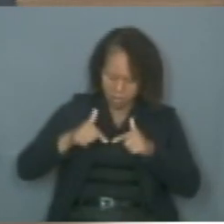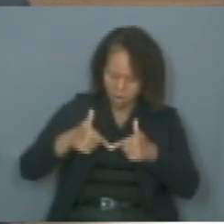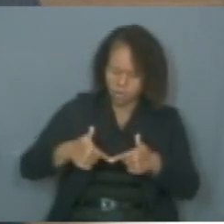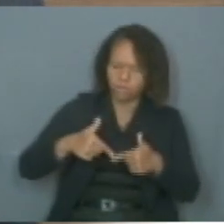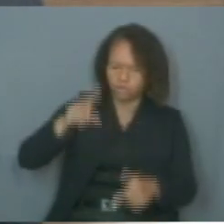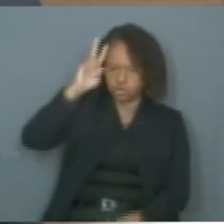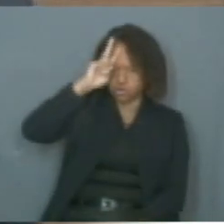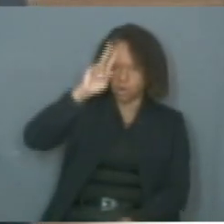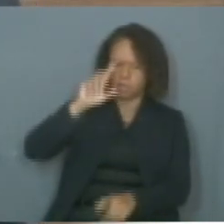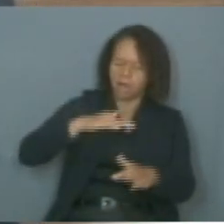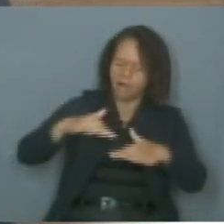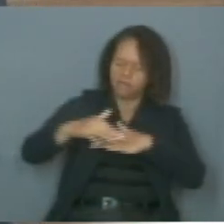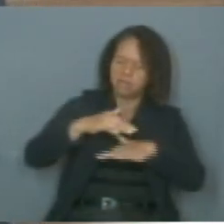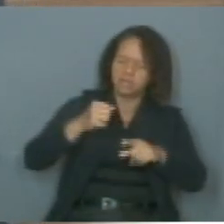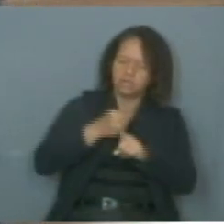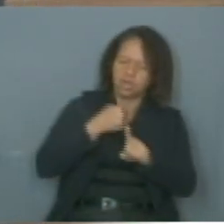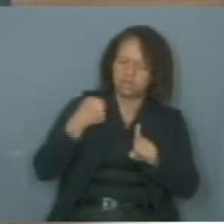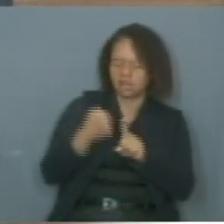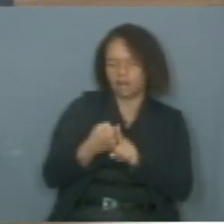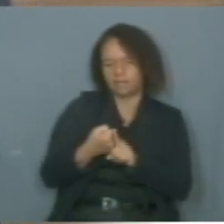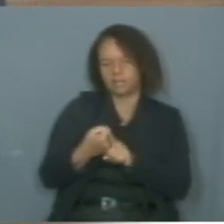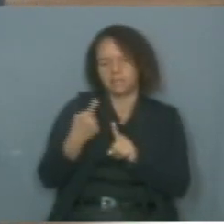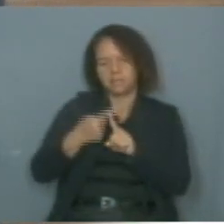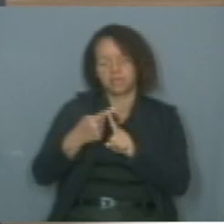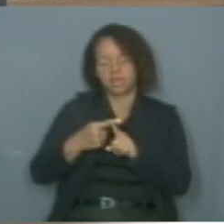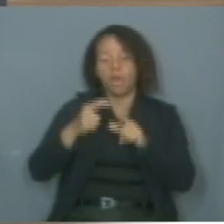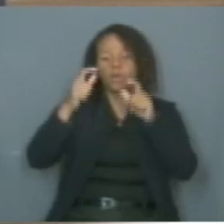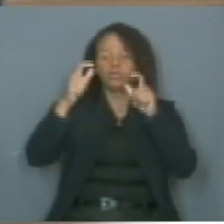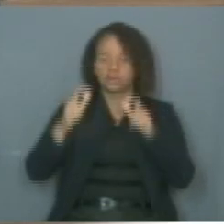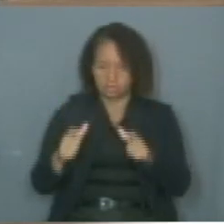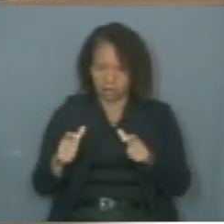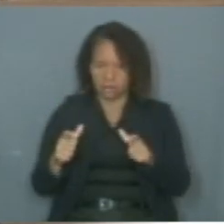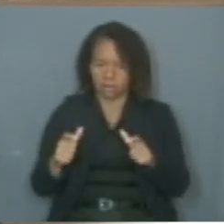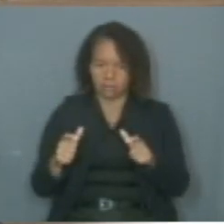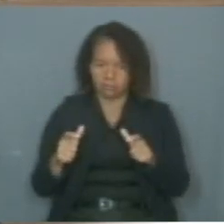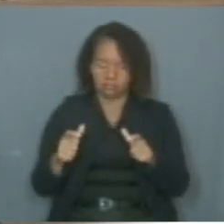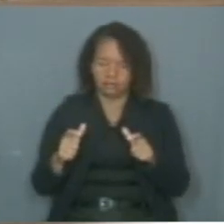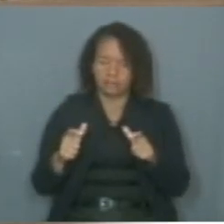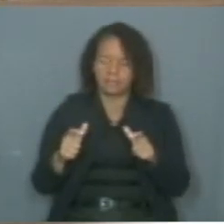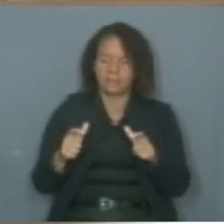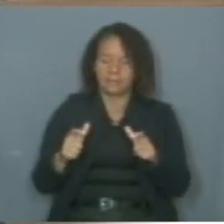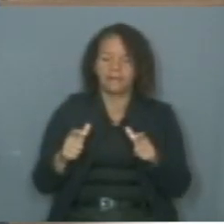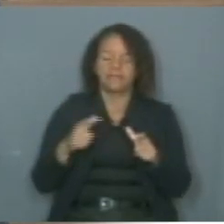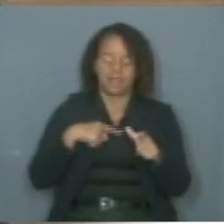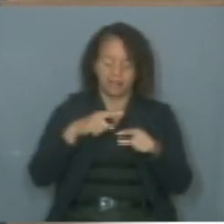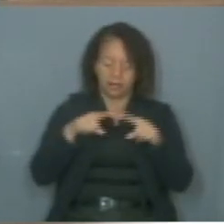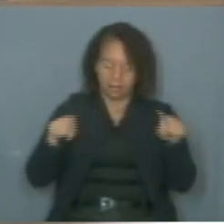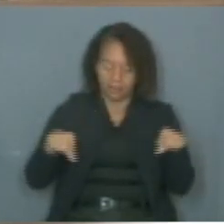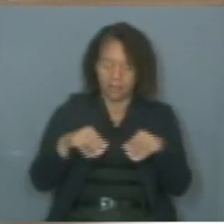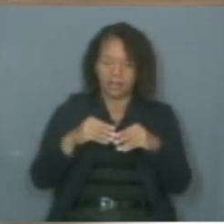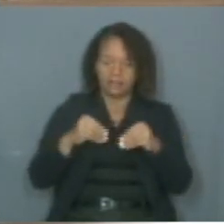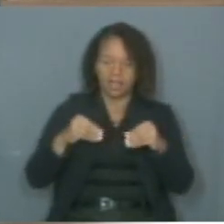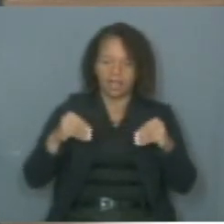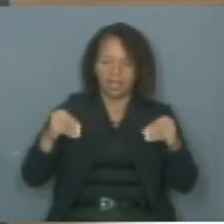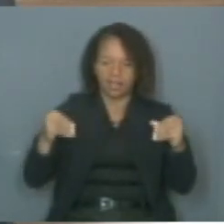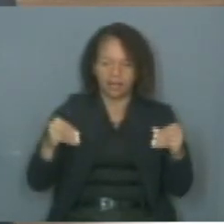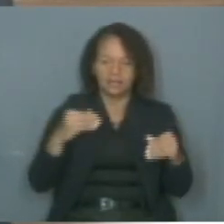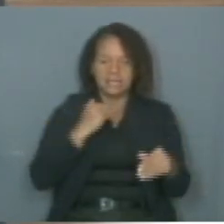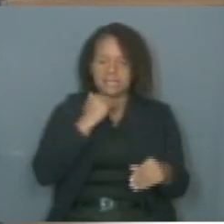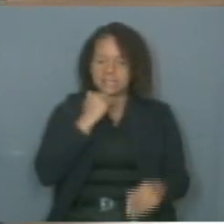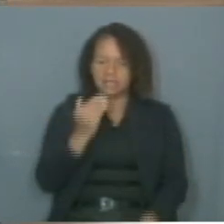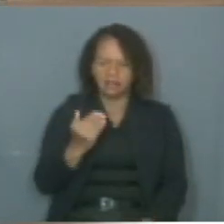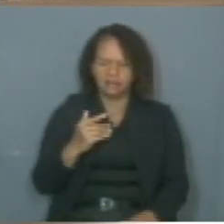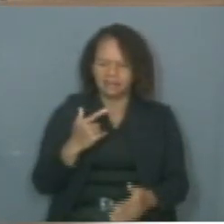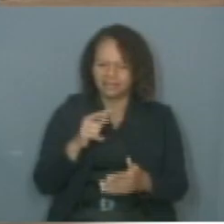histórica do movimento social. Porque onde tem especulação de terrenos sem